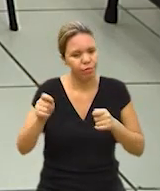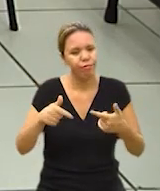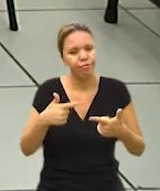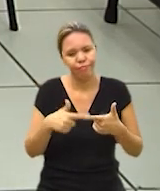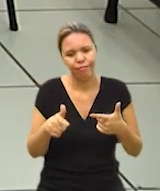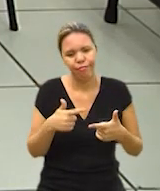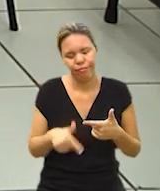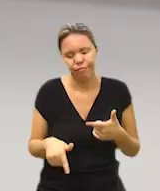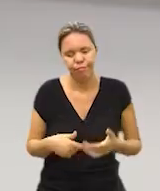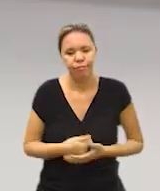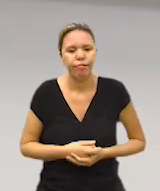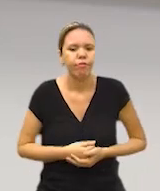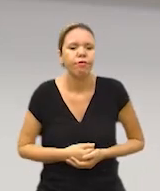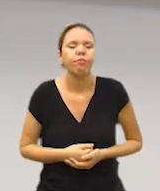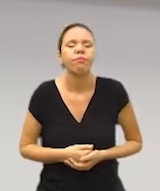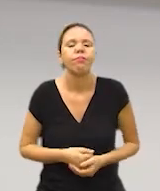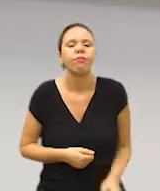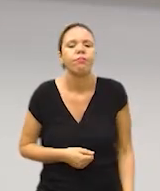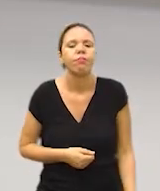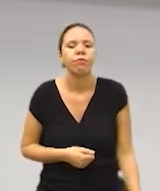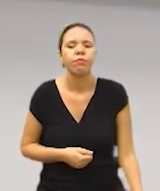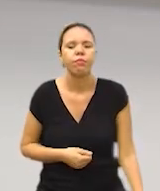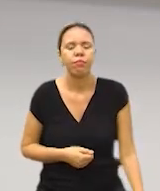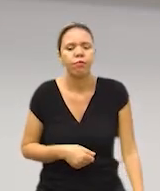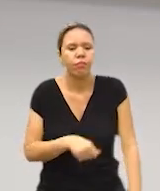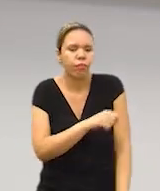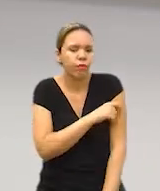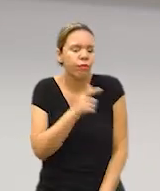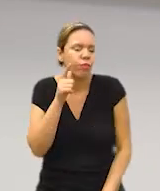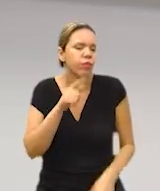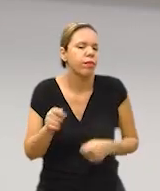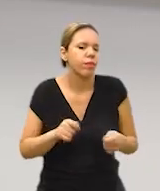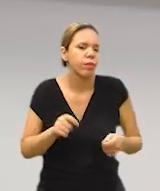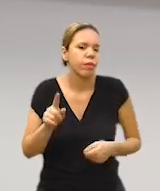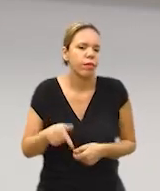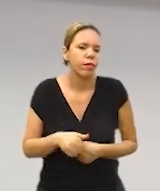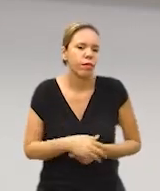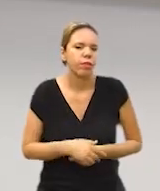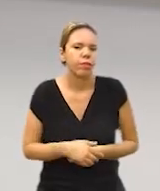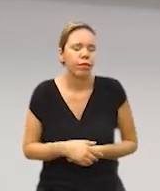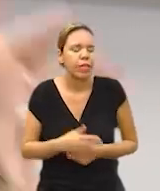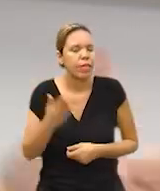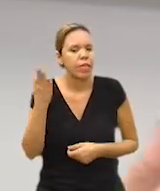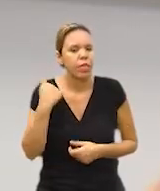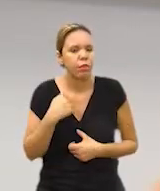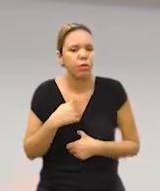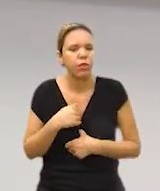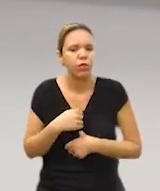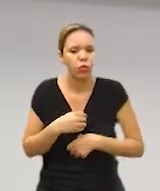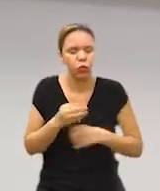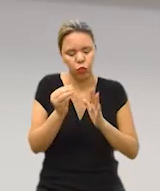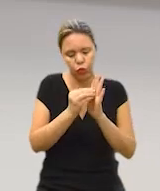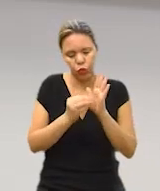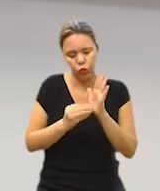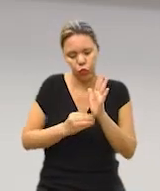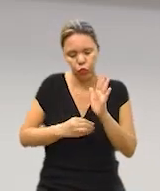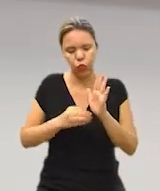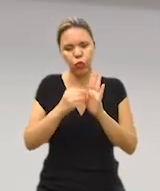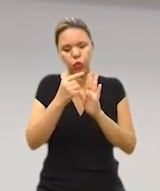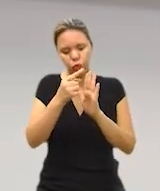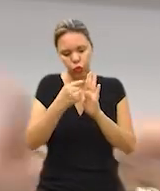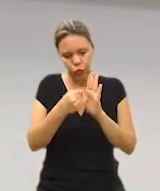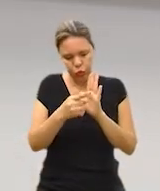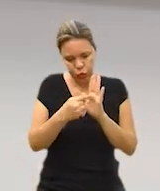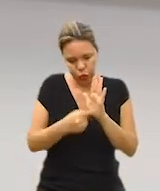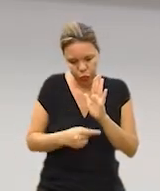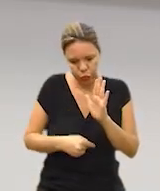esse tipo de situação. Então, assim, ele conseguindo lidar com isso, sabendo que o gabarito faz parte da prova, que ele,